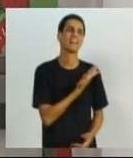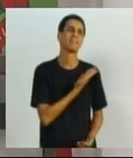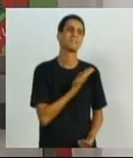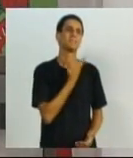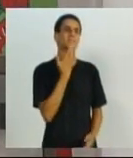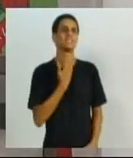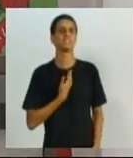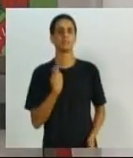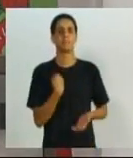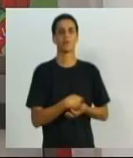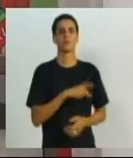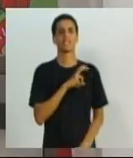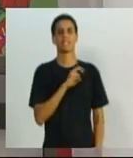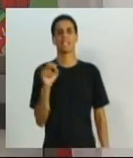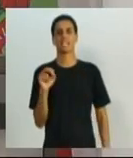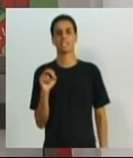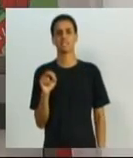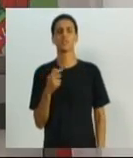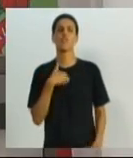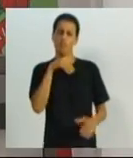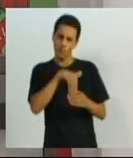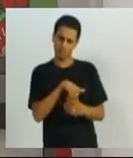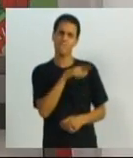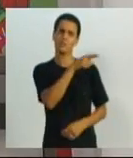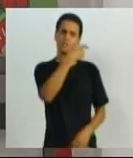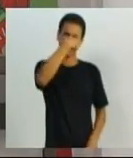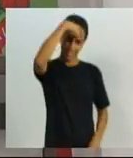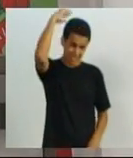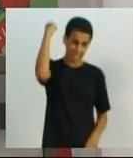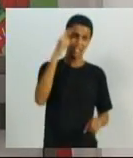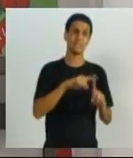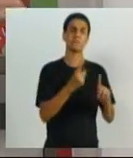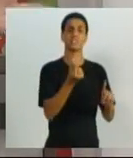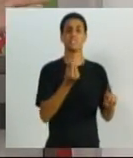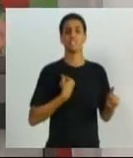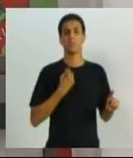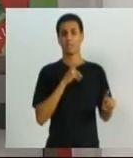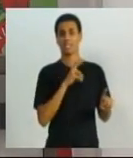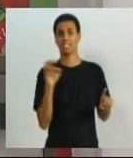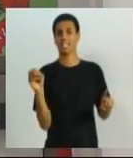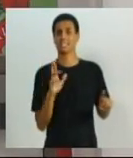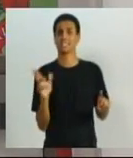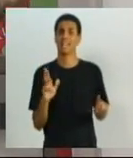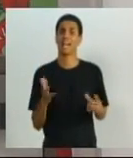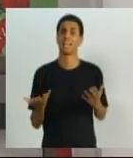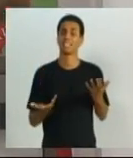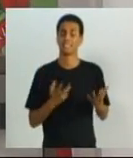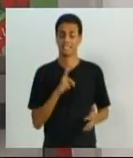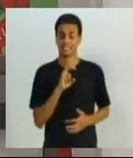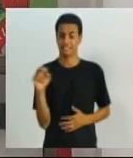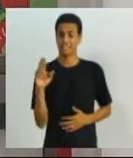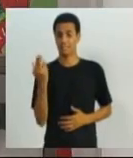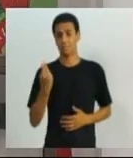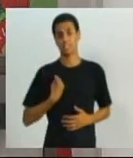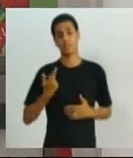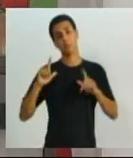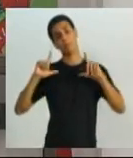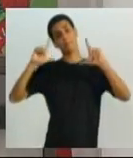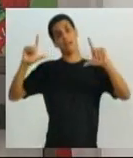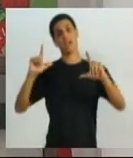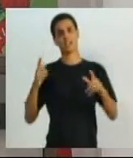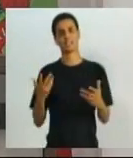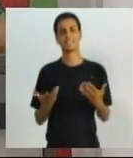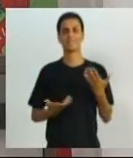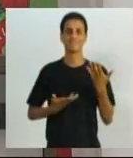deu quinhentão para botar a placa dele. Eu vou votar em ti, Adriano, mas o cara me deu quinhentão, pô, quinhentão, né? Me deu quinhentão para botar a placa. Aí